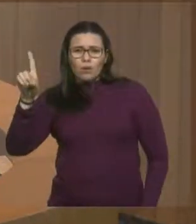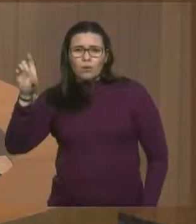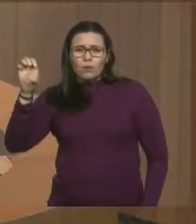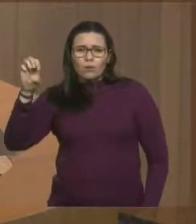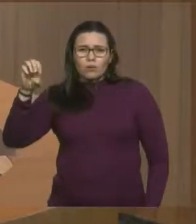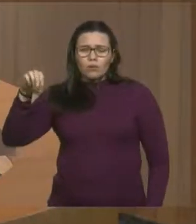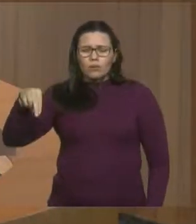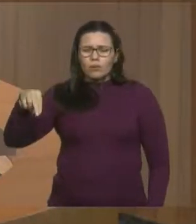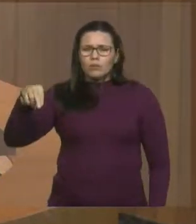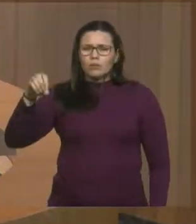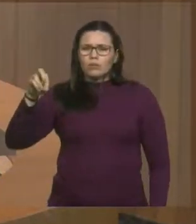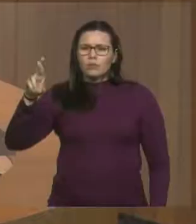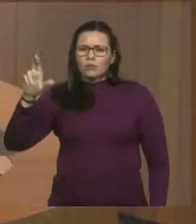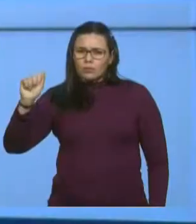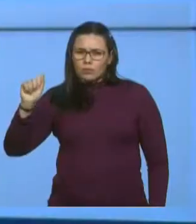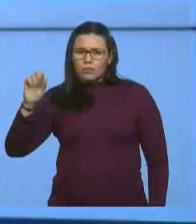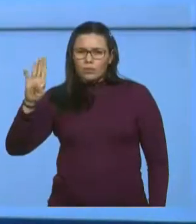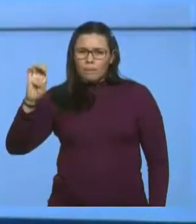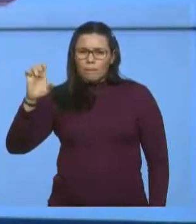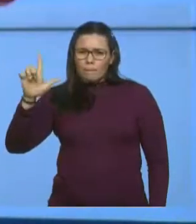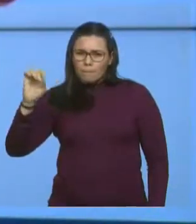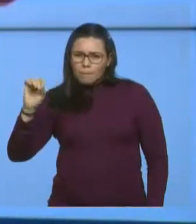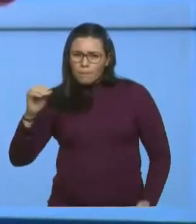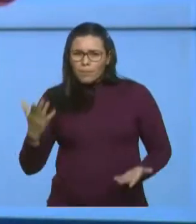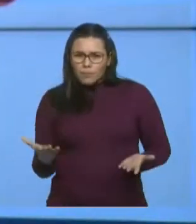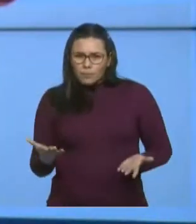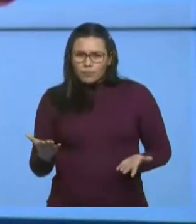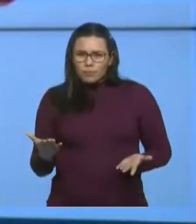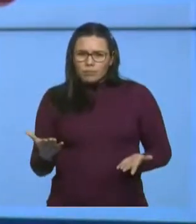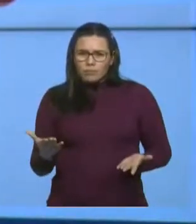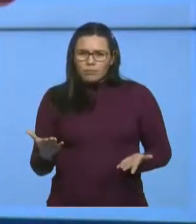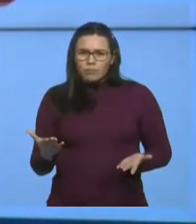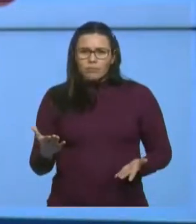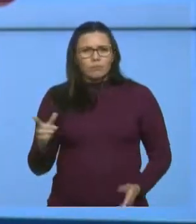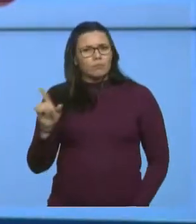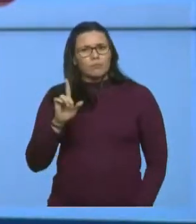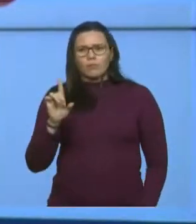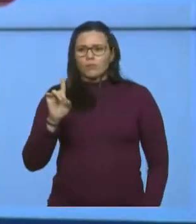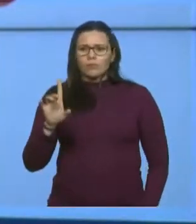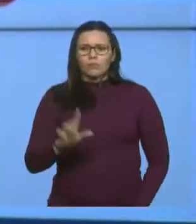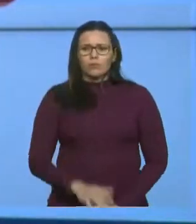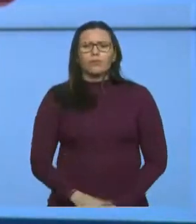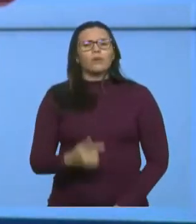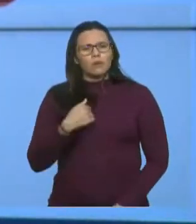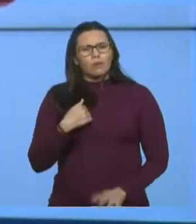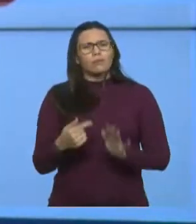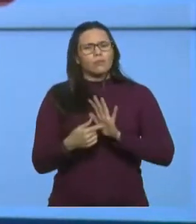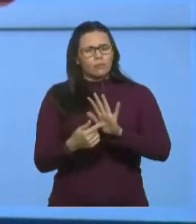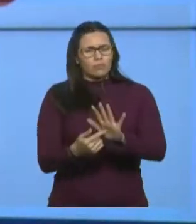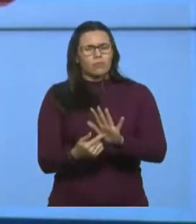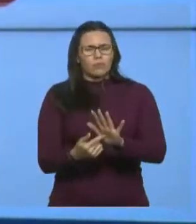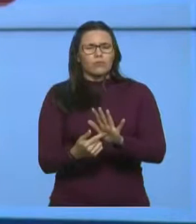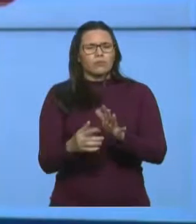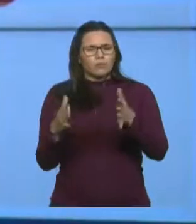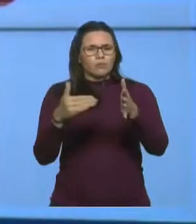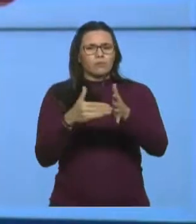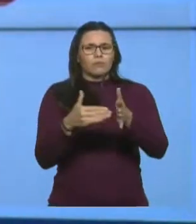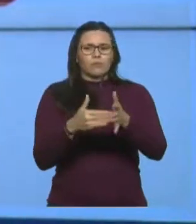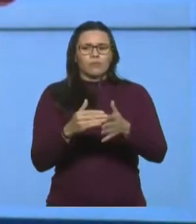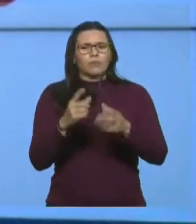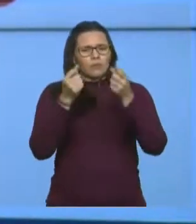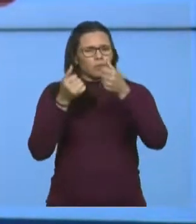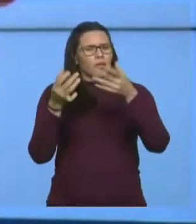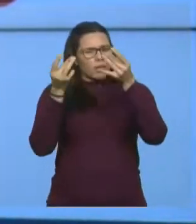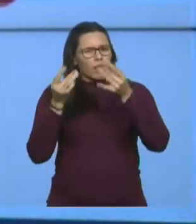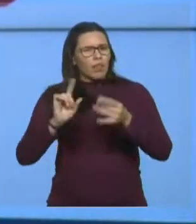que tem no fundo, na criação dele? O que acontece? Eu vou mostrar ao final, mas vou antecipar um pouquinho aqui. O fundo, na